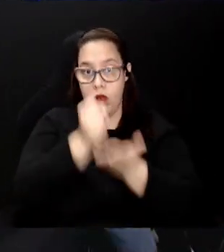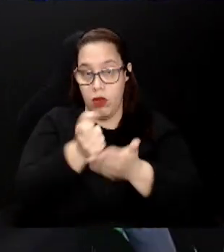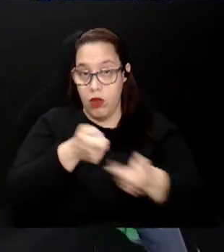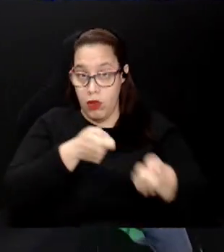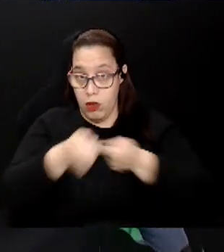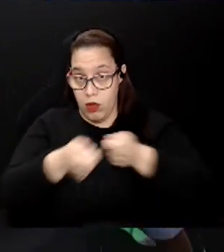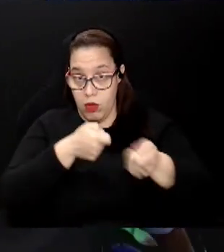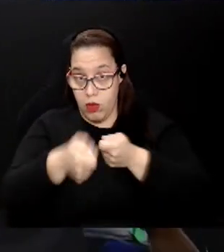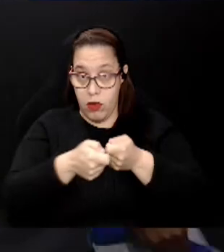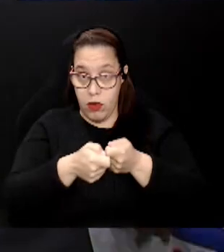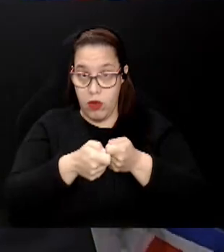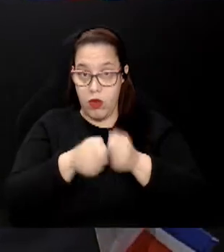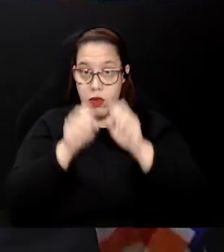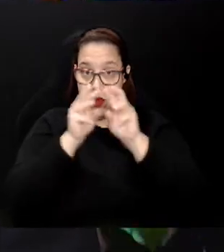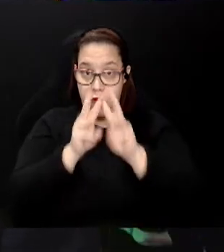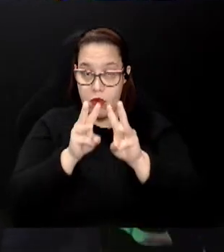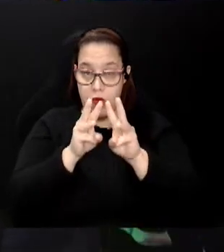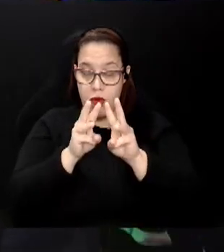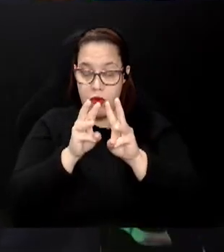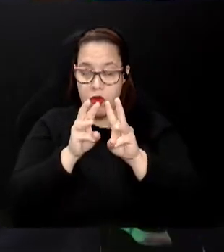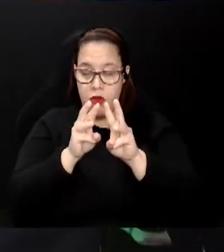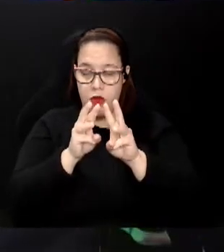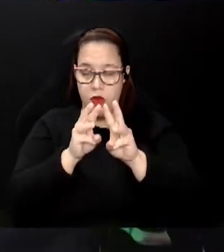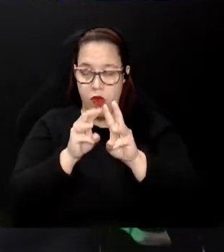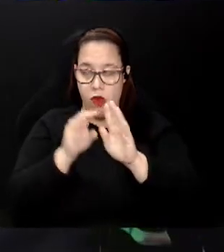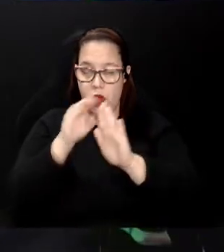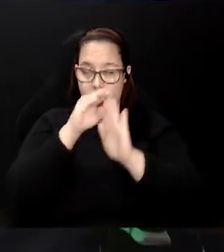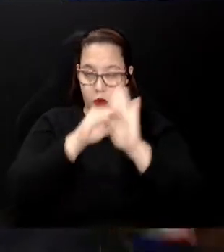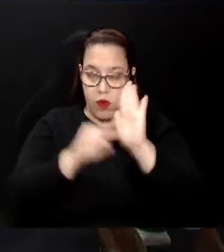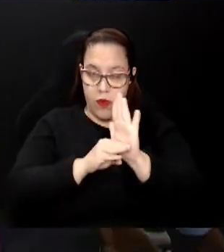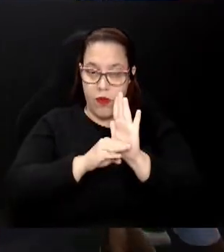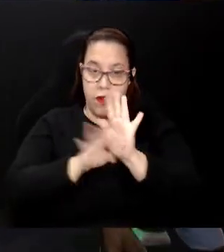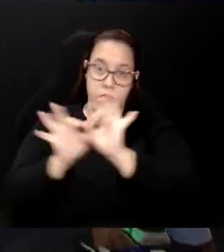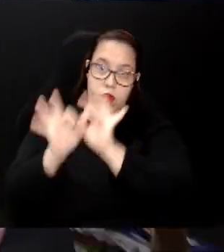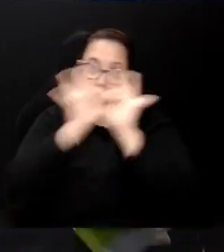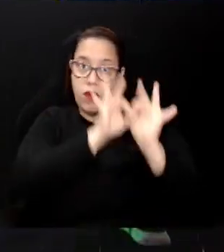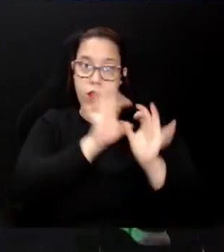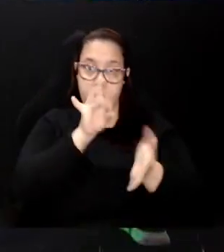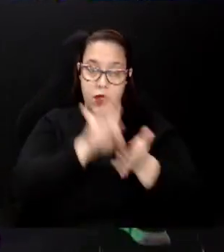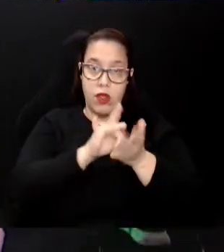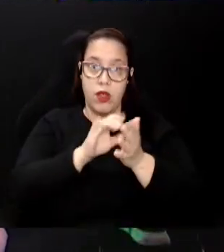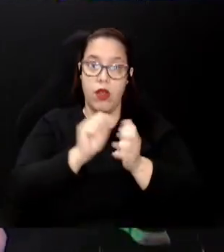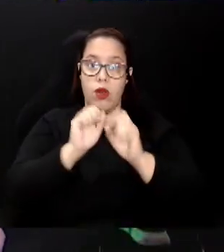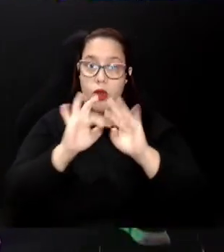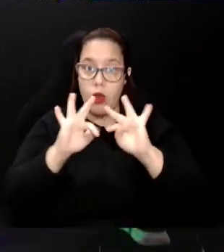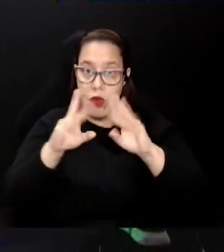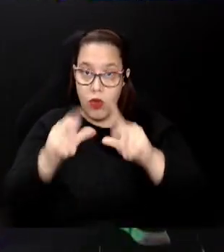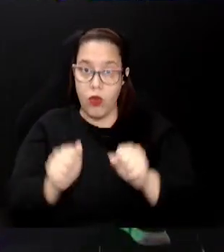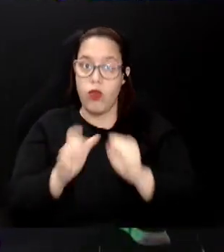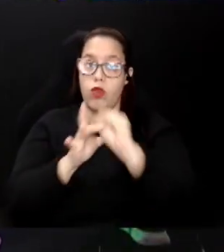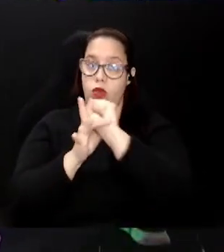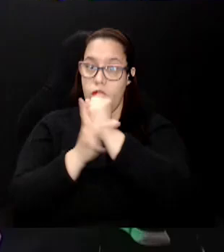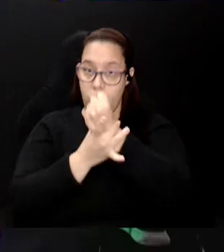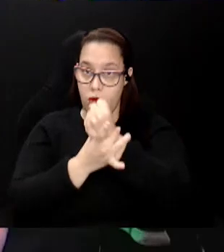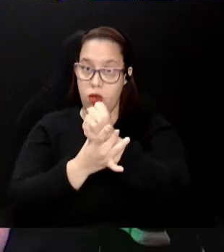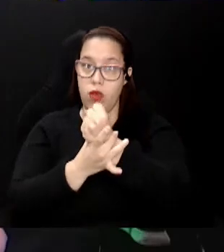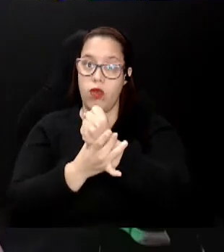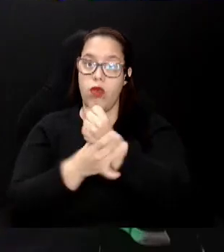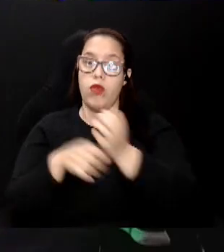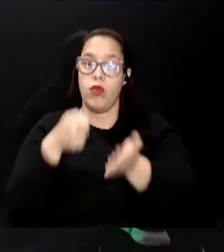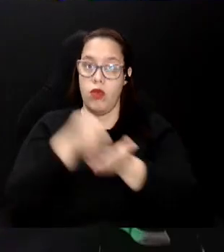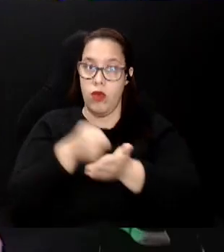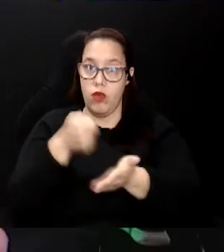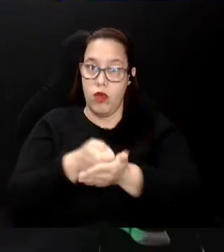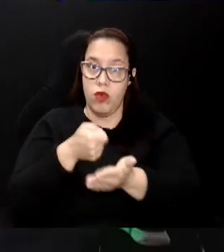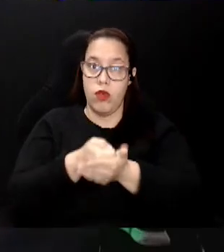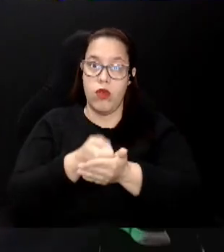que permite um acompanhamento mais eficaz de todas as atividades. Isso dá segurança na execução do contratual, controle